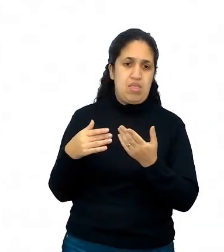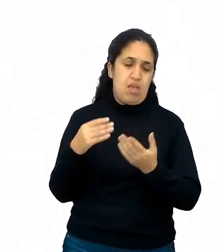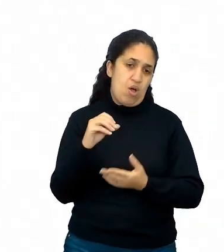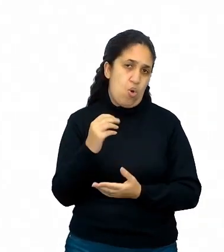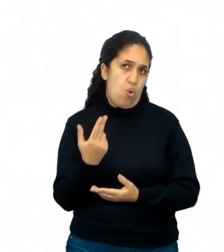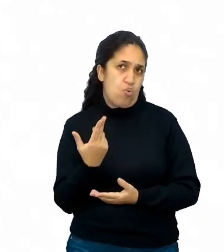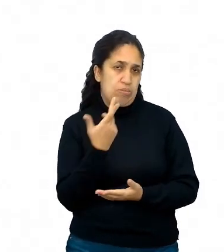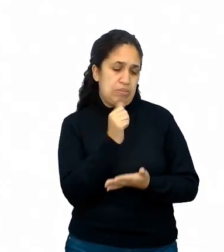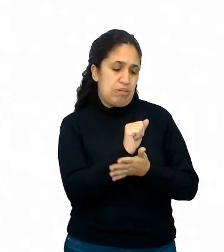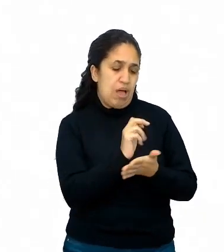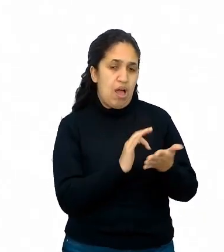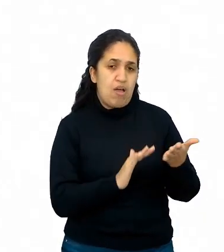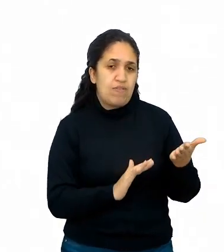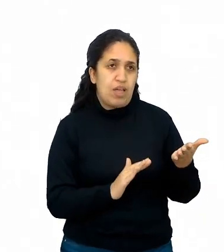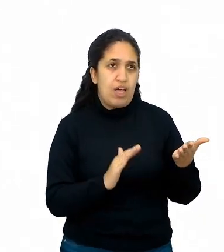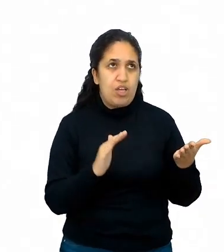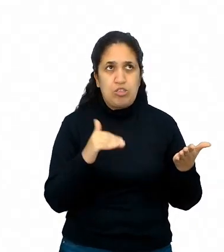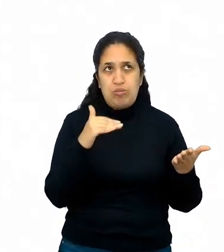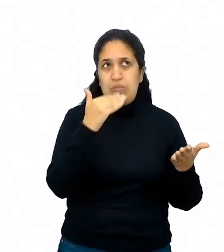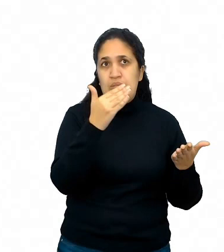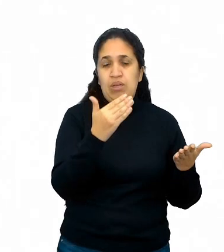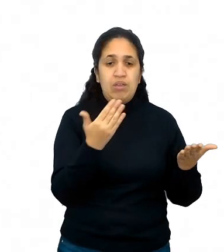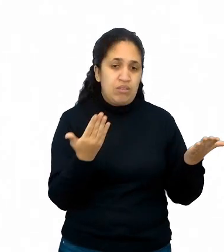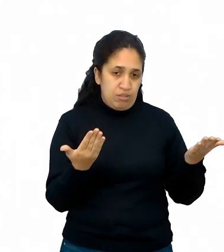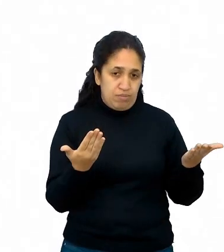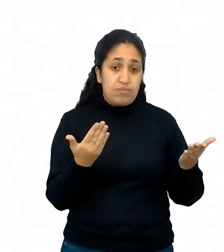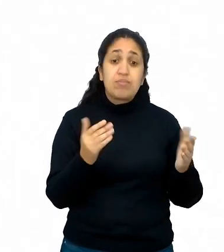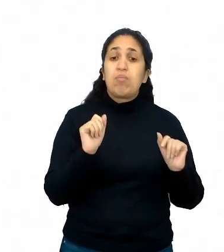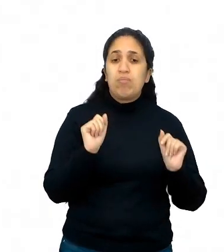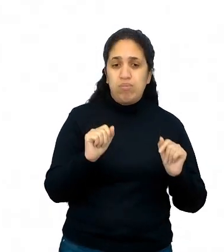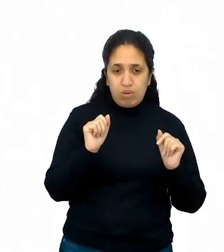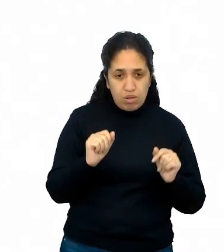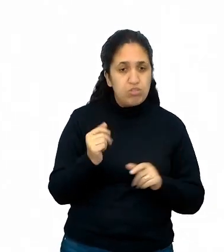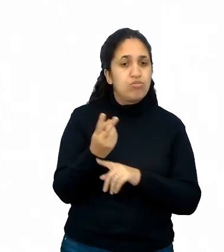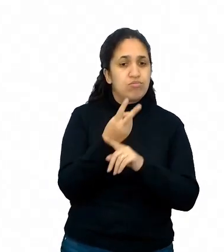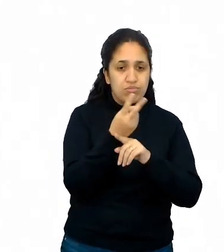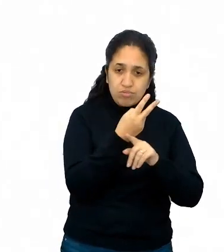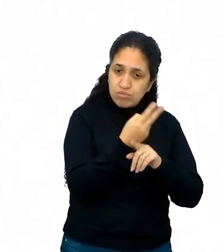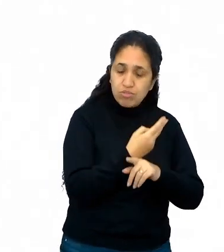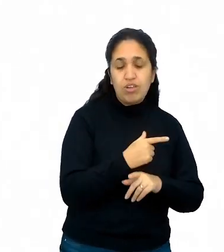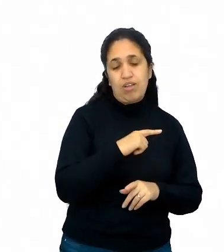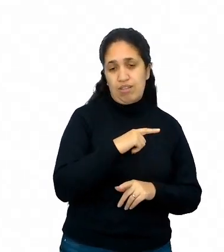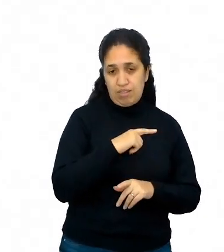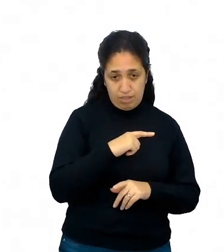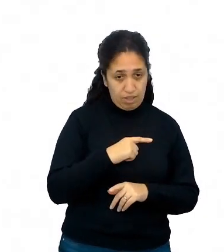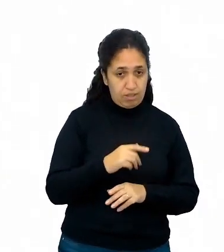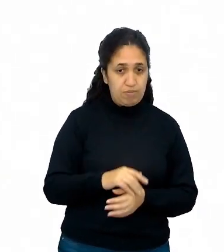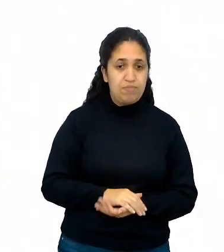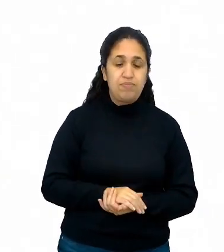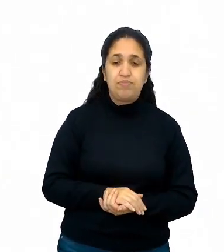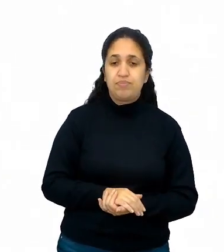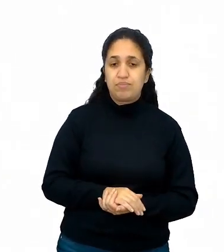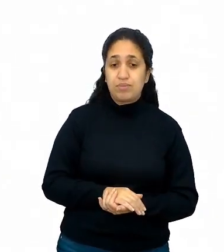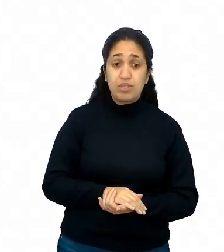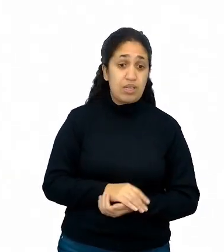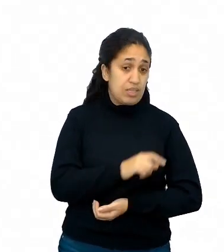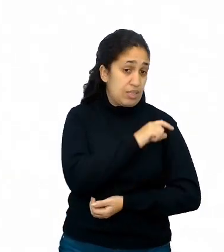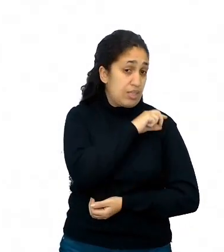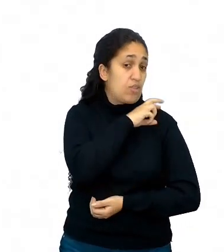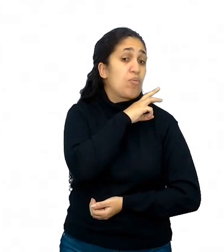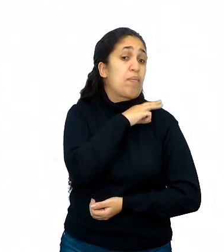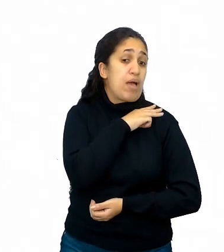umas atividades mais de introdução, pode procurar que não vai faltar. Ou seja, ensino